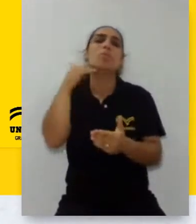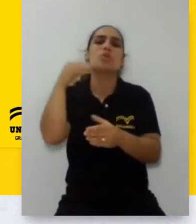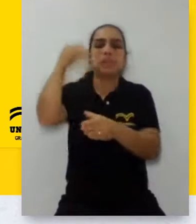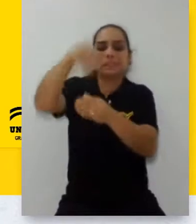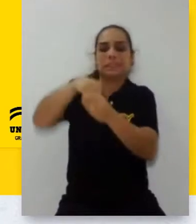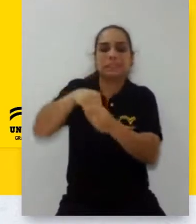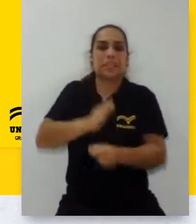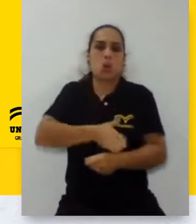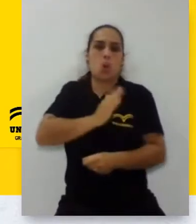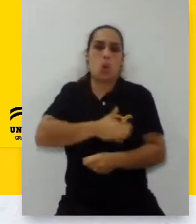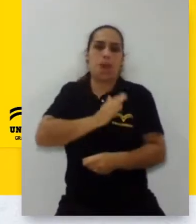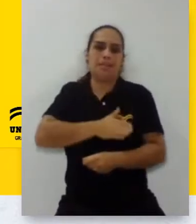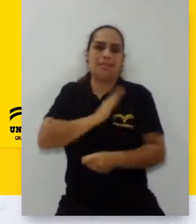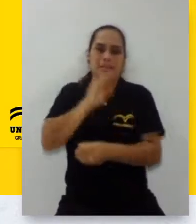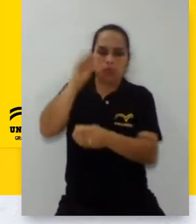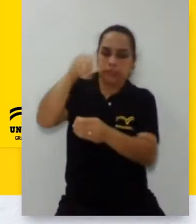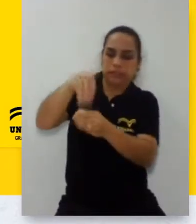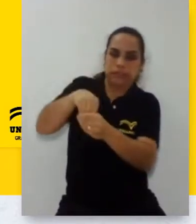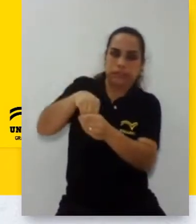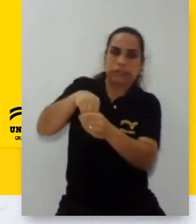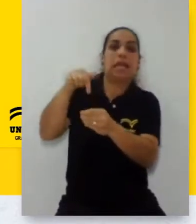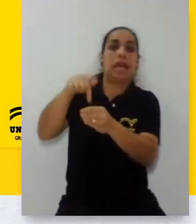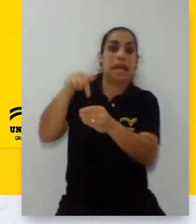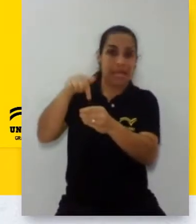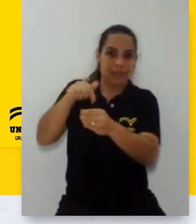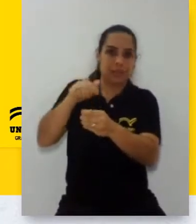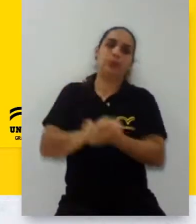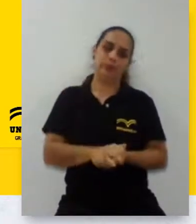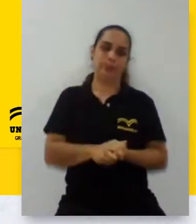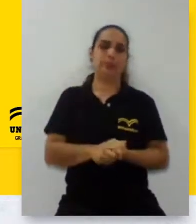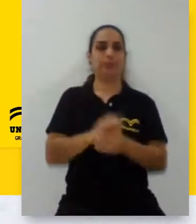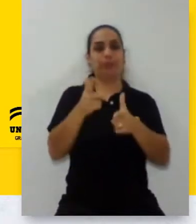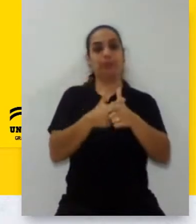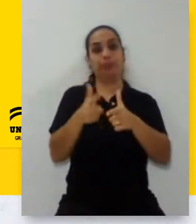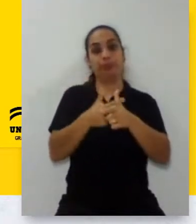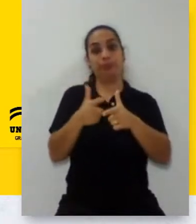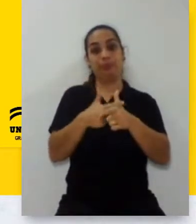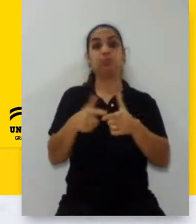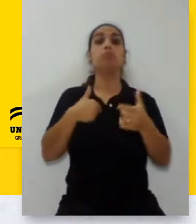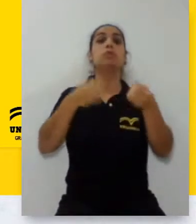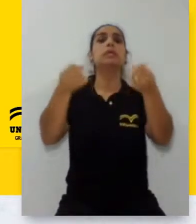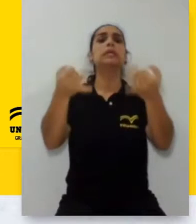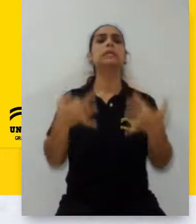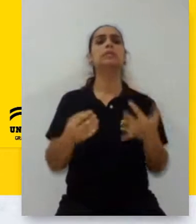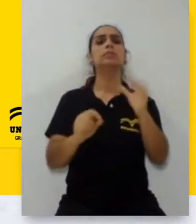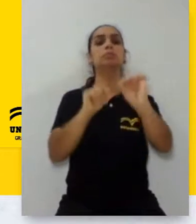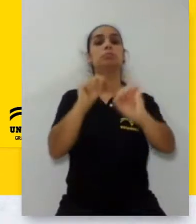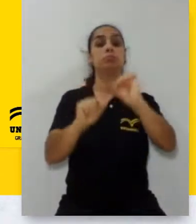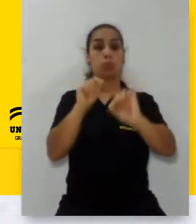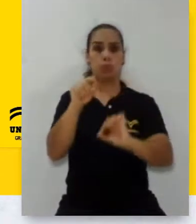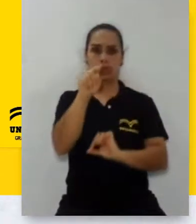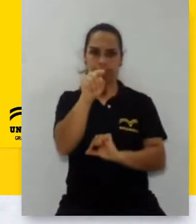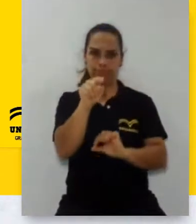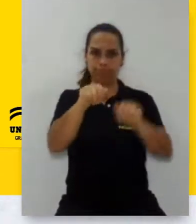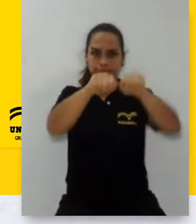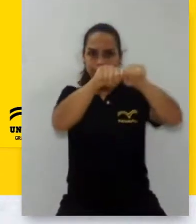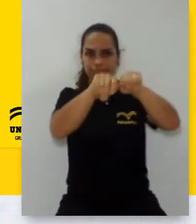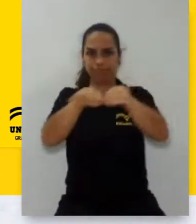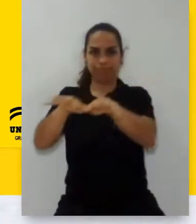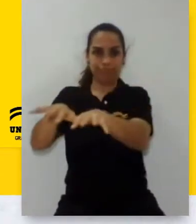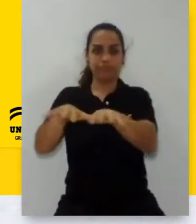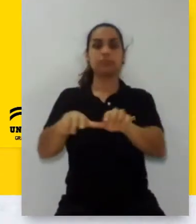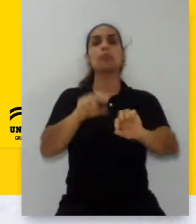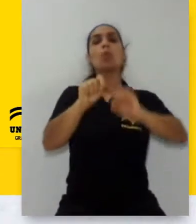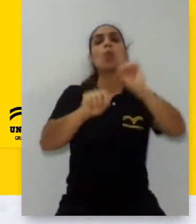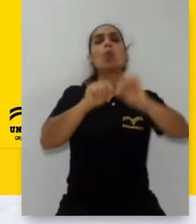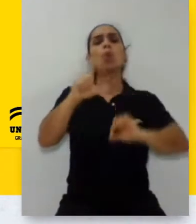Isso é isquemia cardíaca. O que eu quero falar para vocês desse fluxograma aqui é o seguinte: nós temos doenças, causas e fatores de risco.